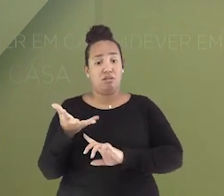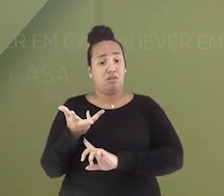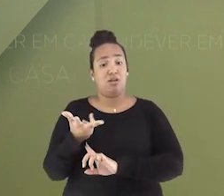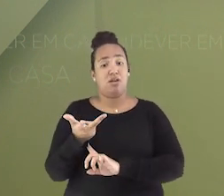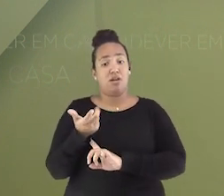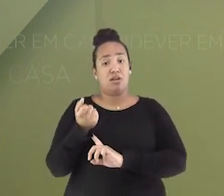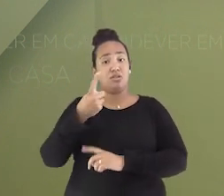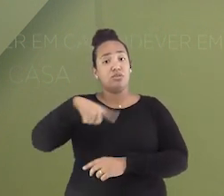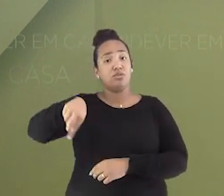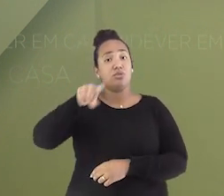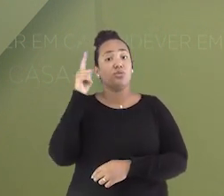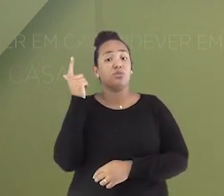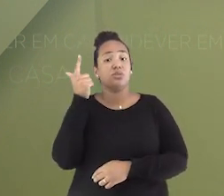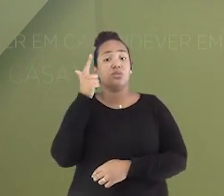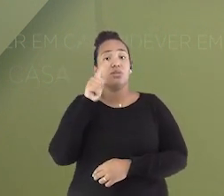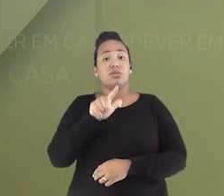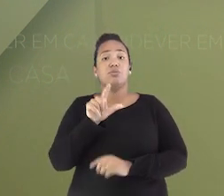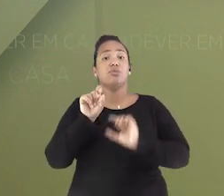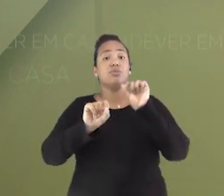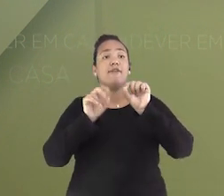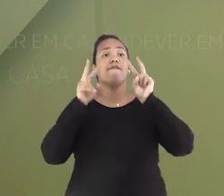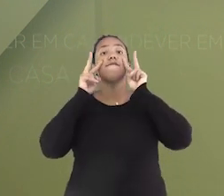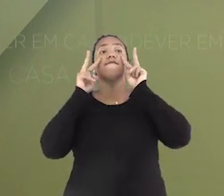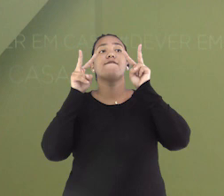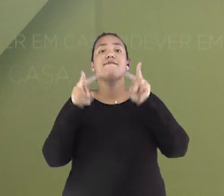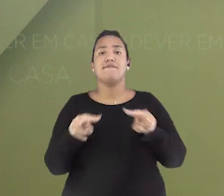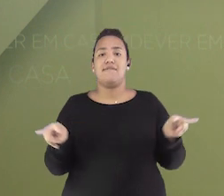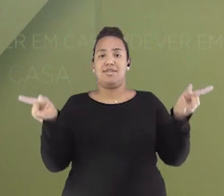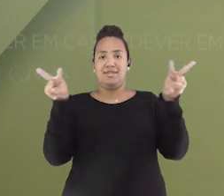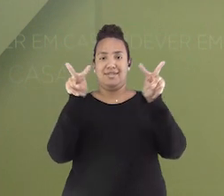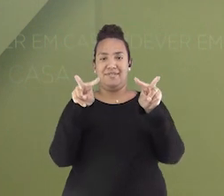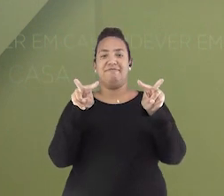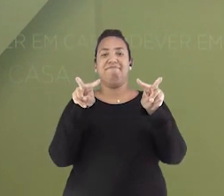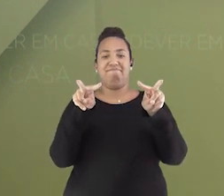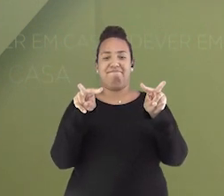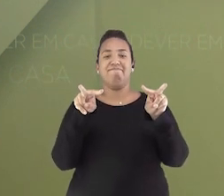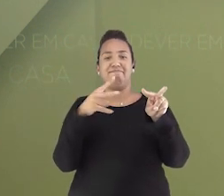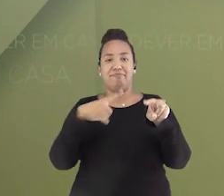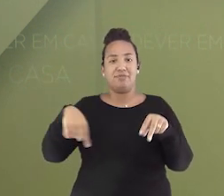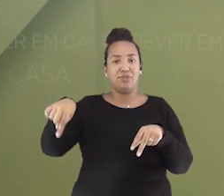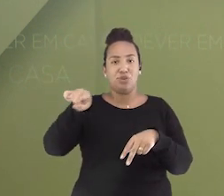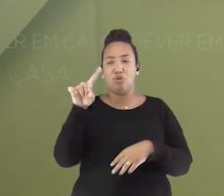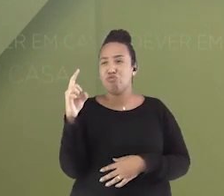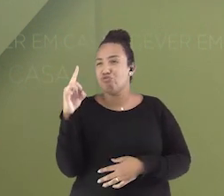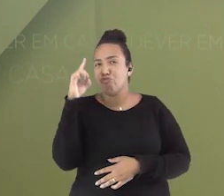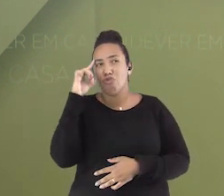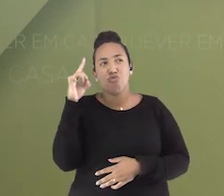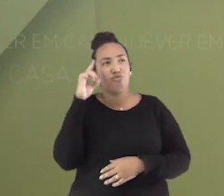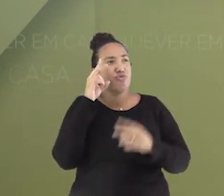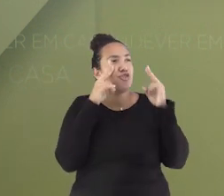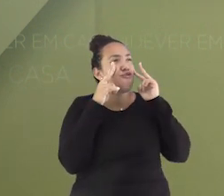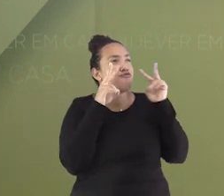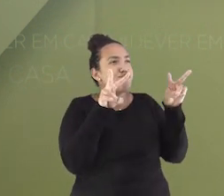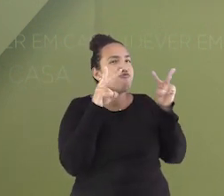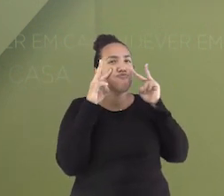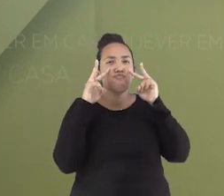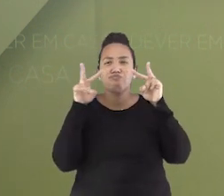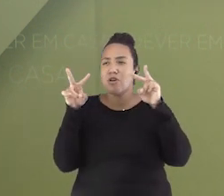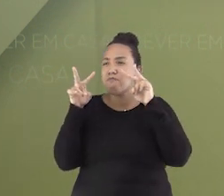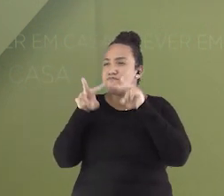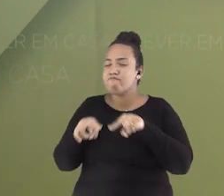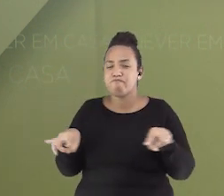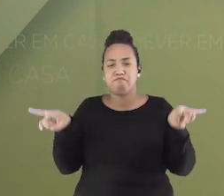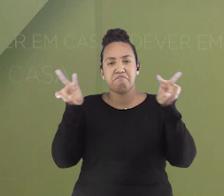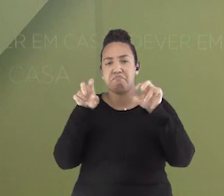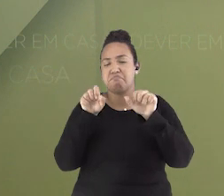modo, é a arte que conseguimos aprender através da nossa visão. Nós somos bombardeados por estímulos visuais praticamente o tempo